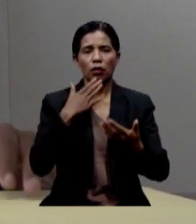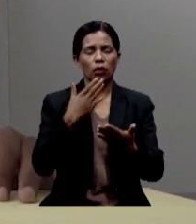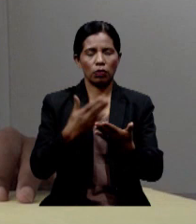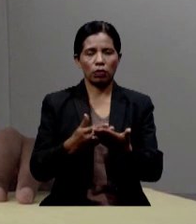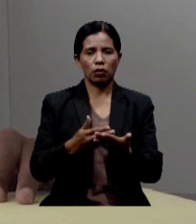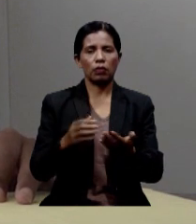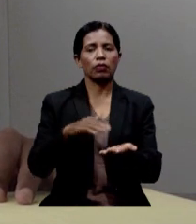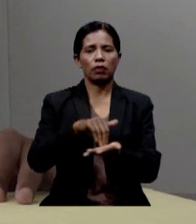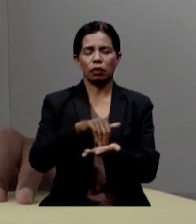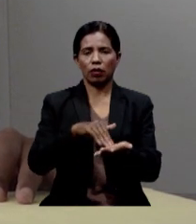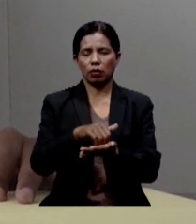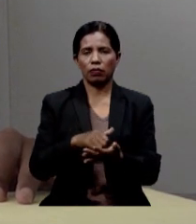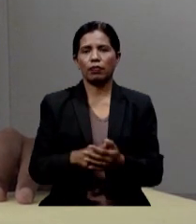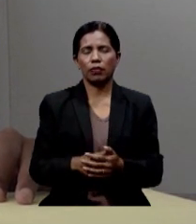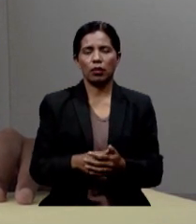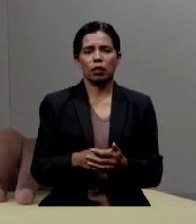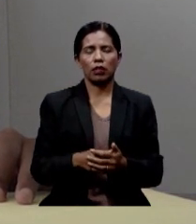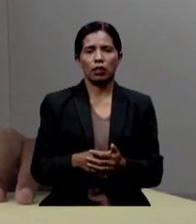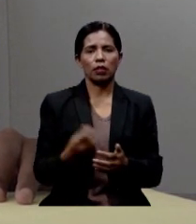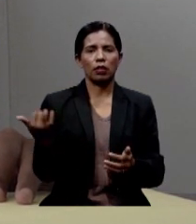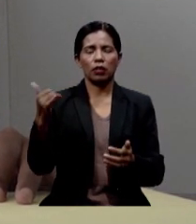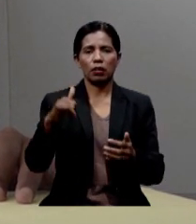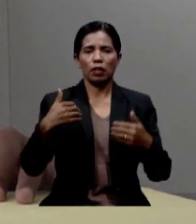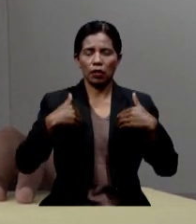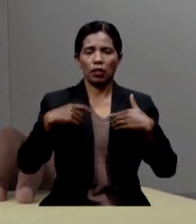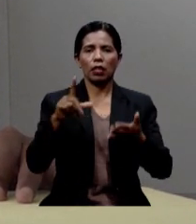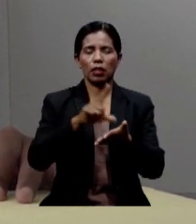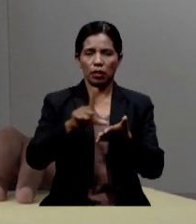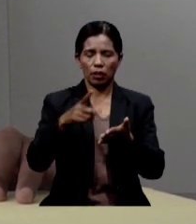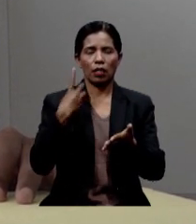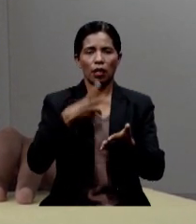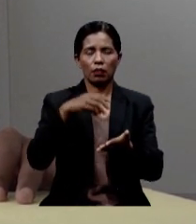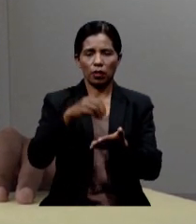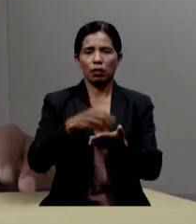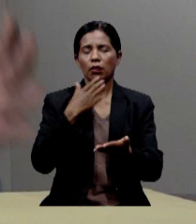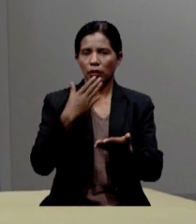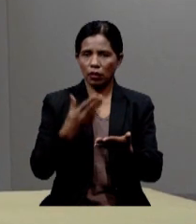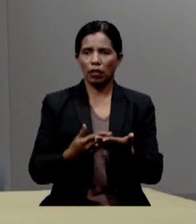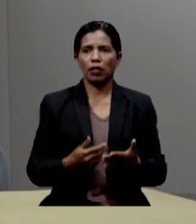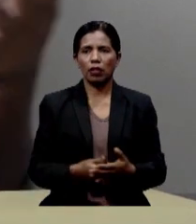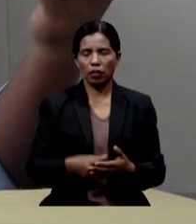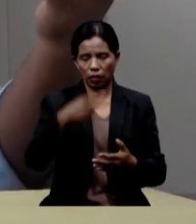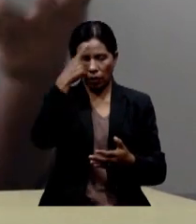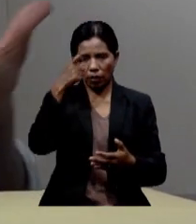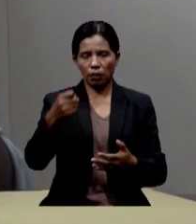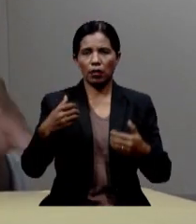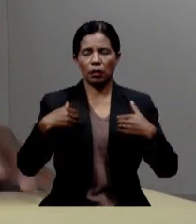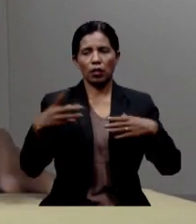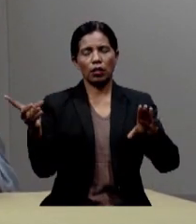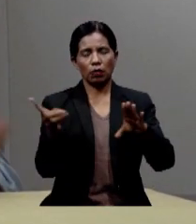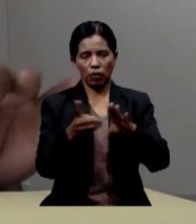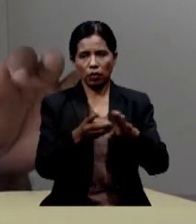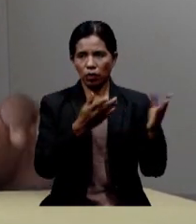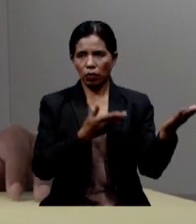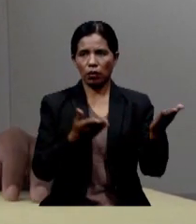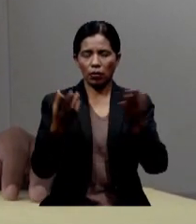de obras públicas. Se recebe uma licença, não me garante a qualidade. Tamba nini dokumentu sira submete maine